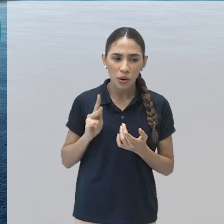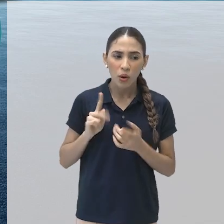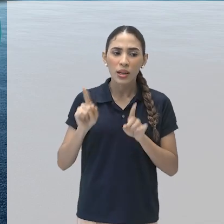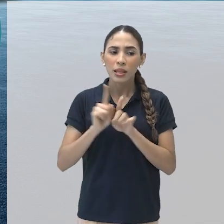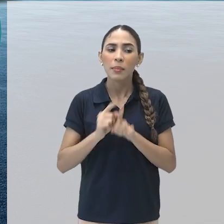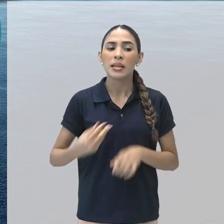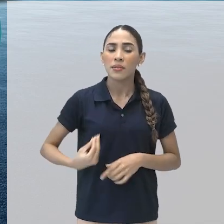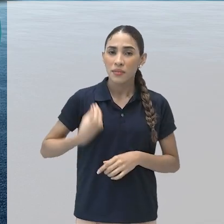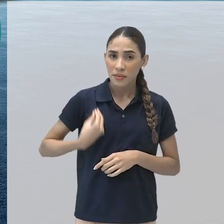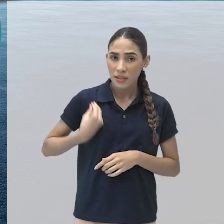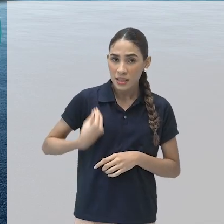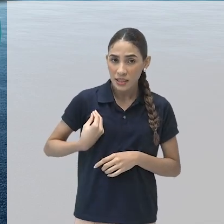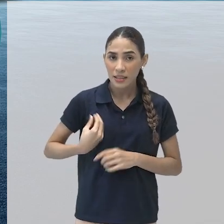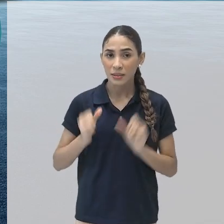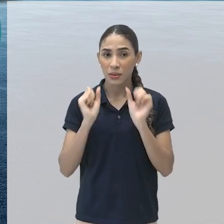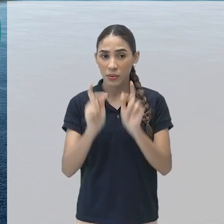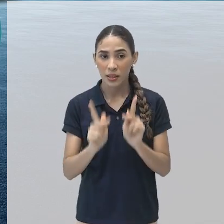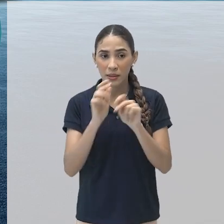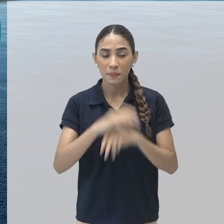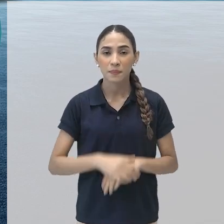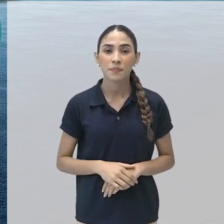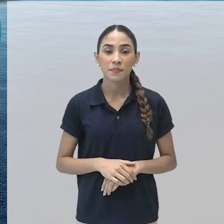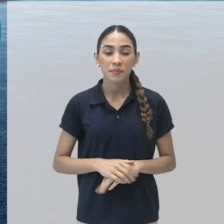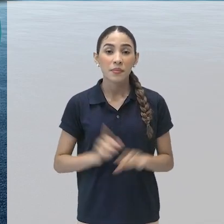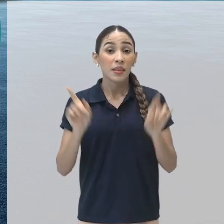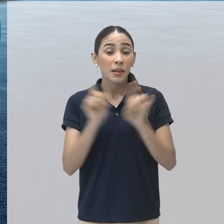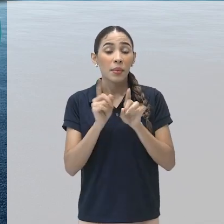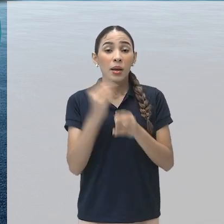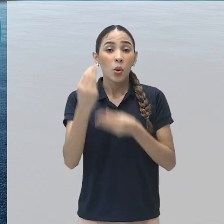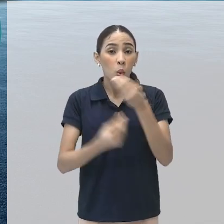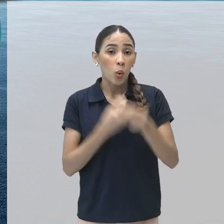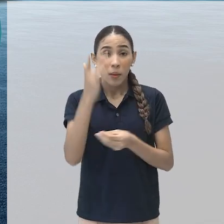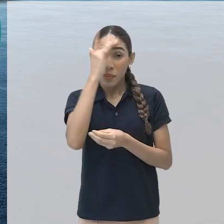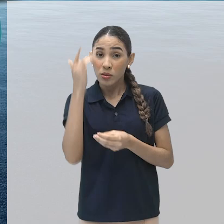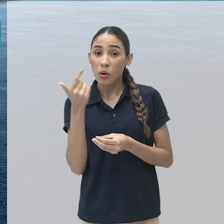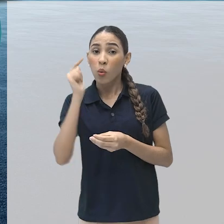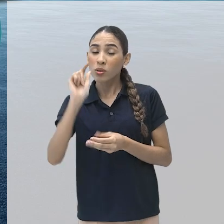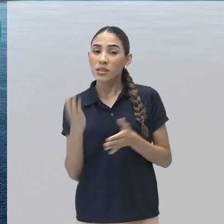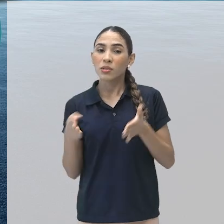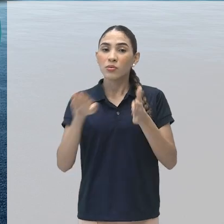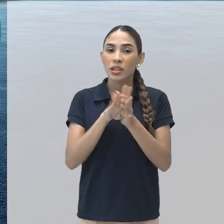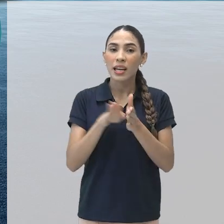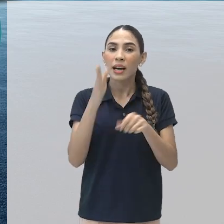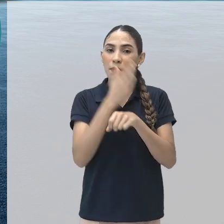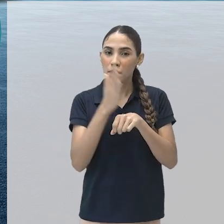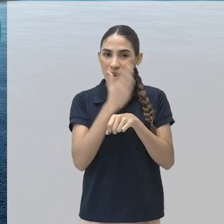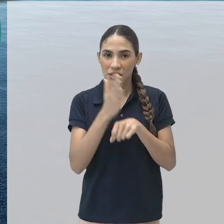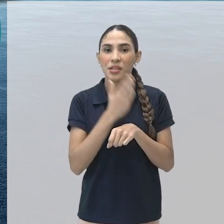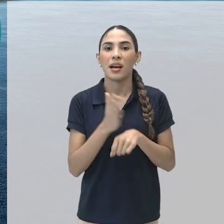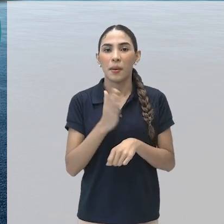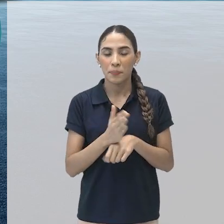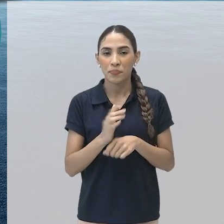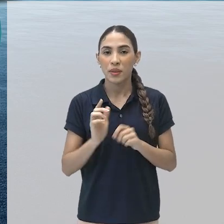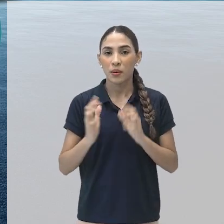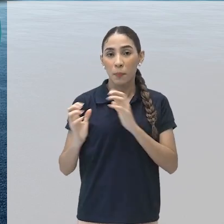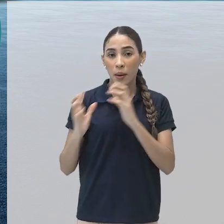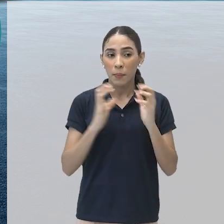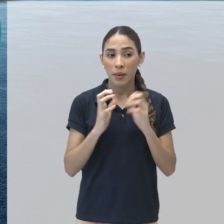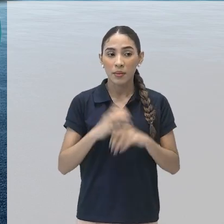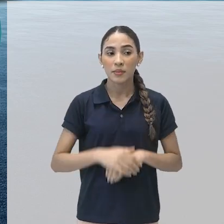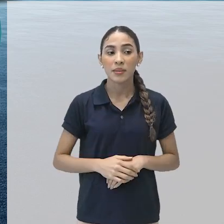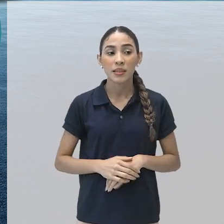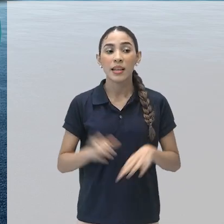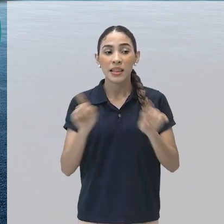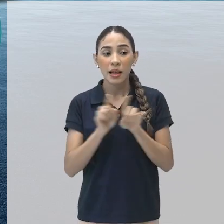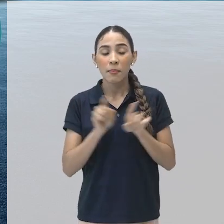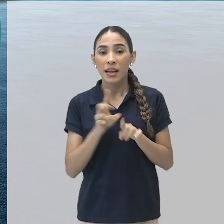outras histórias, tá certo? E como a pessoa chegou ali, né, para praticar a luta e como